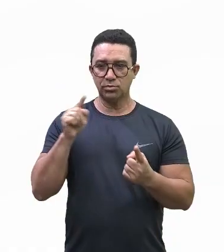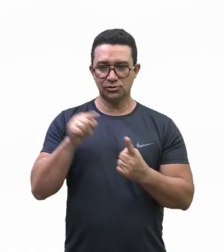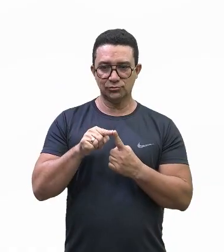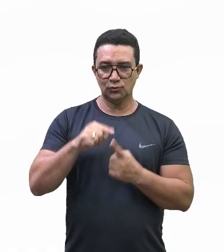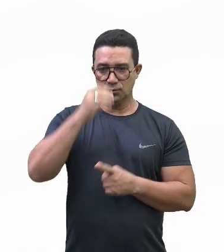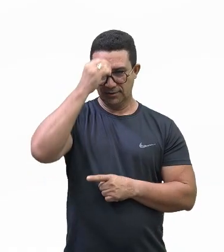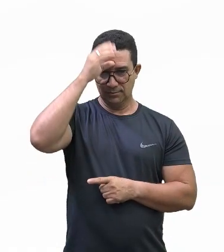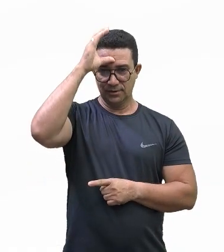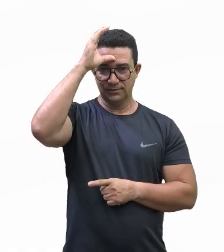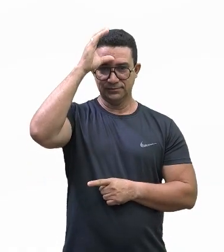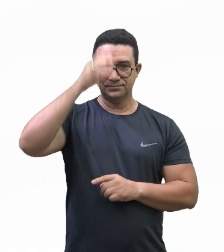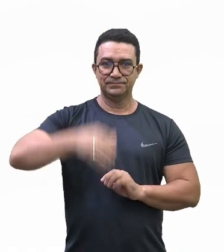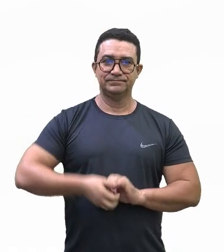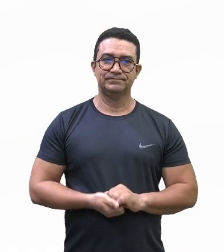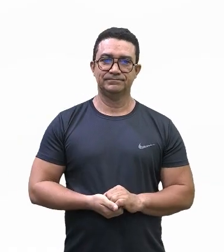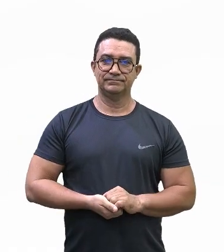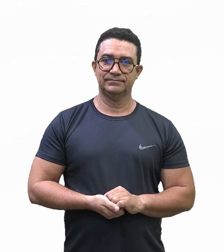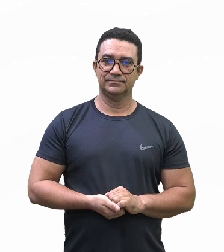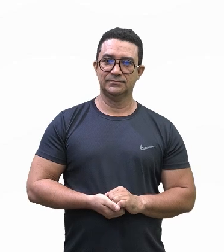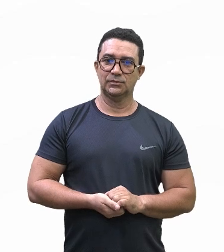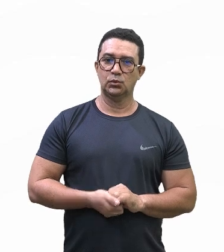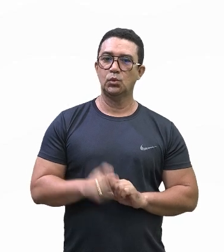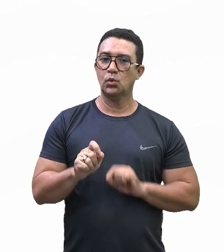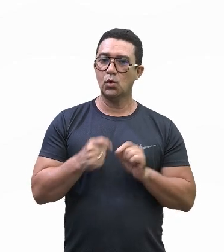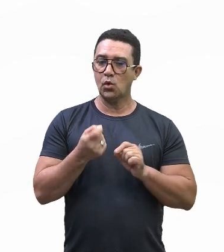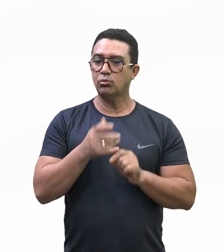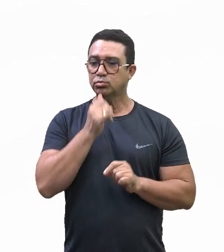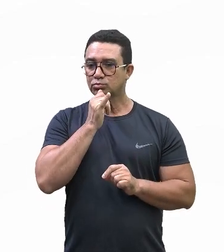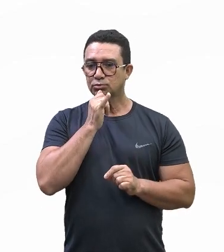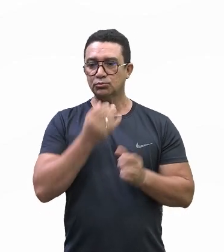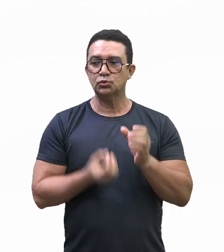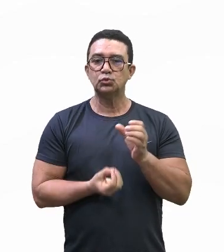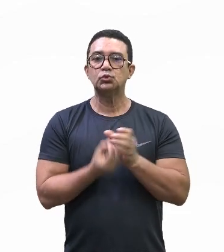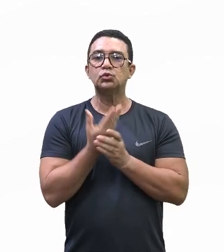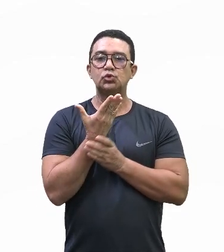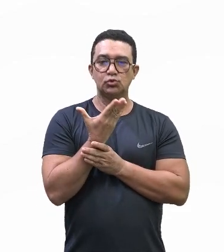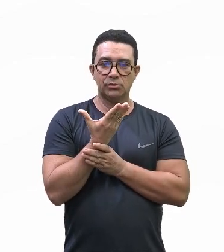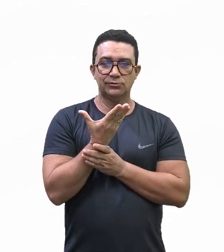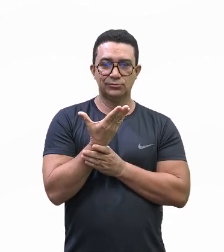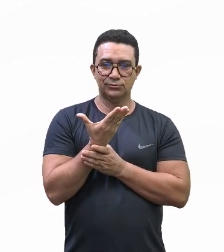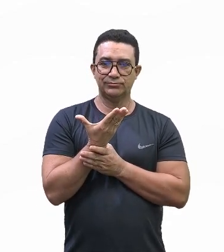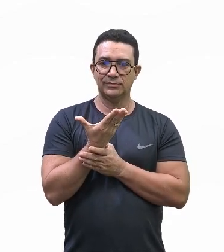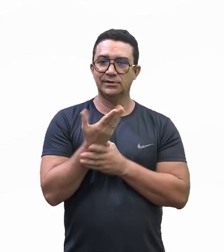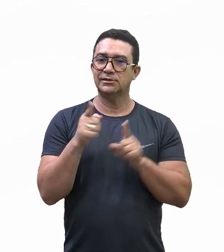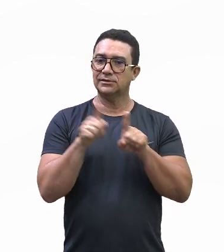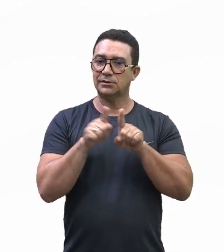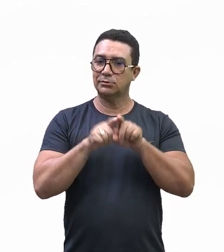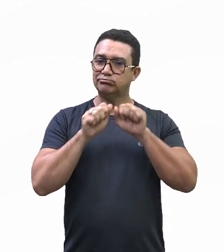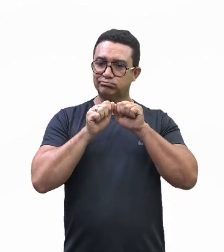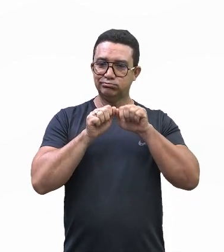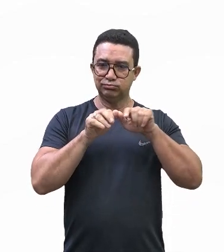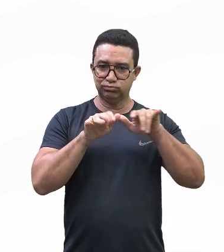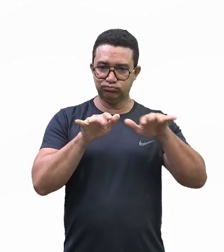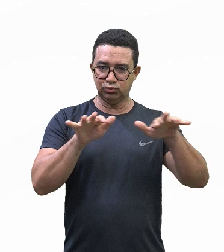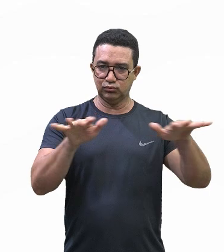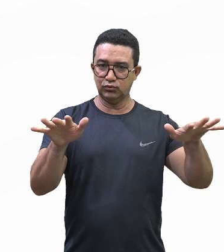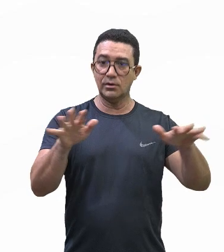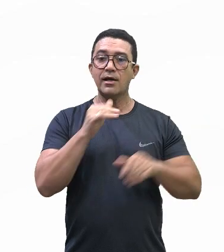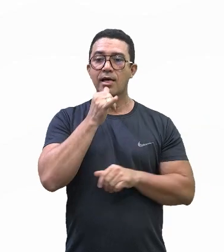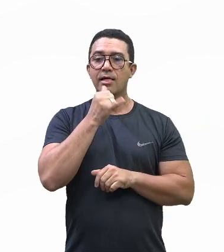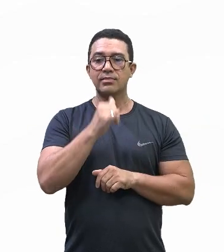conhecimento. Aula 4, objeto de conhecimento, será sobre a geração